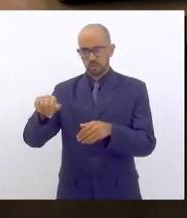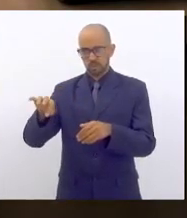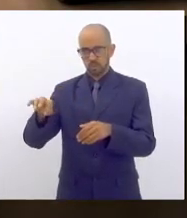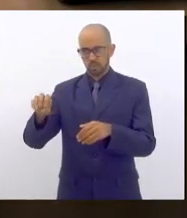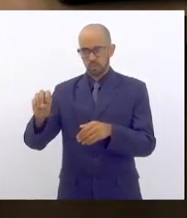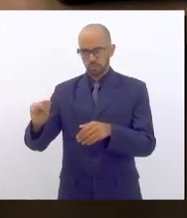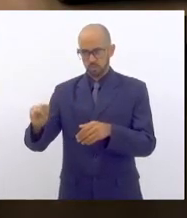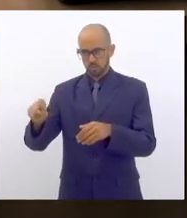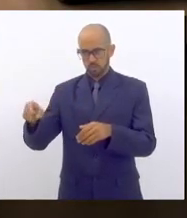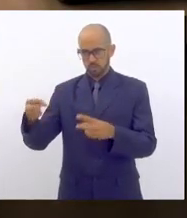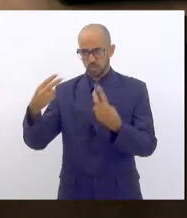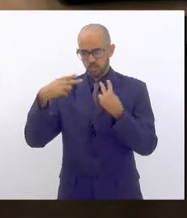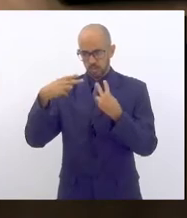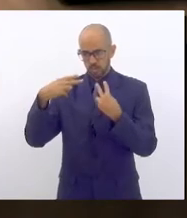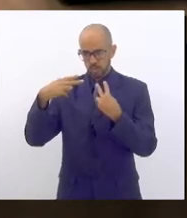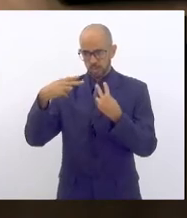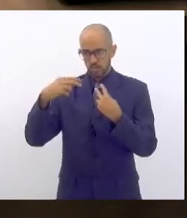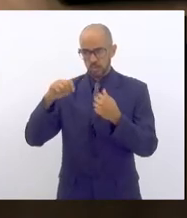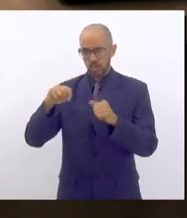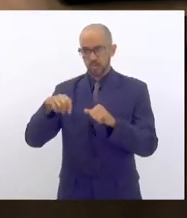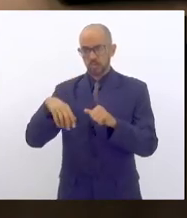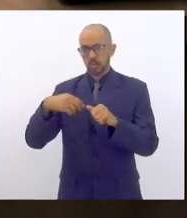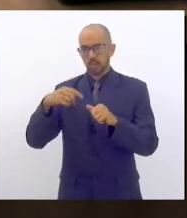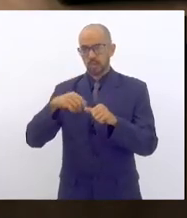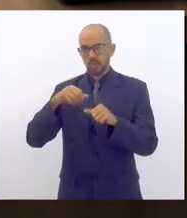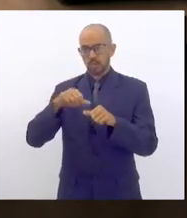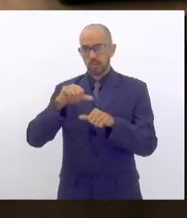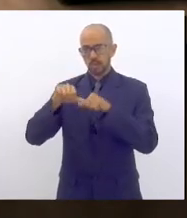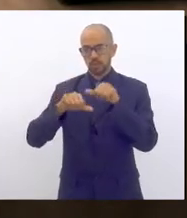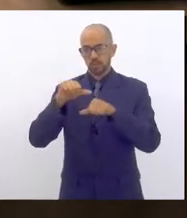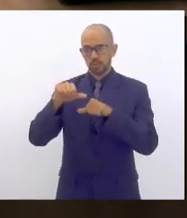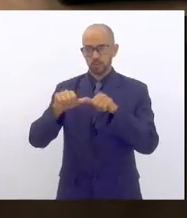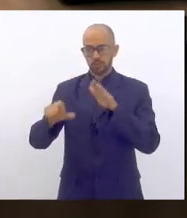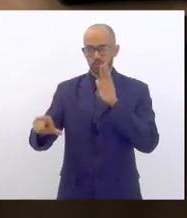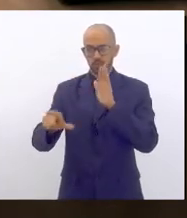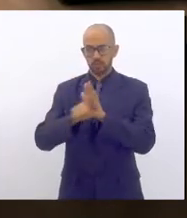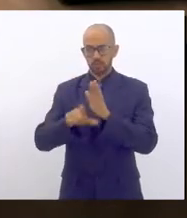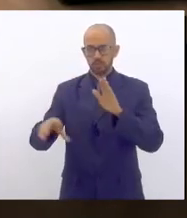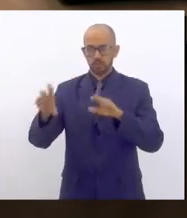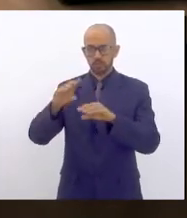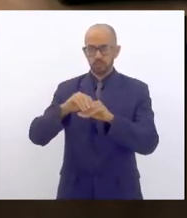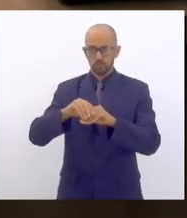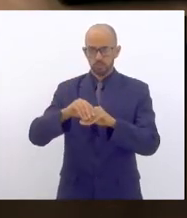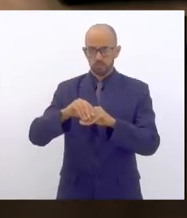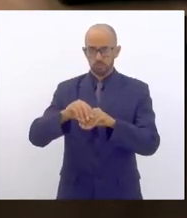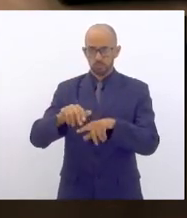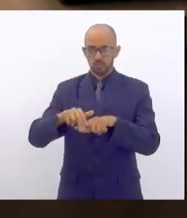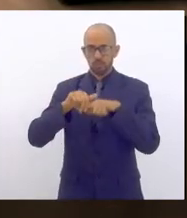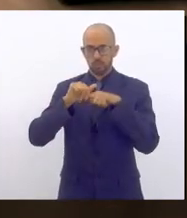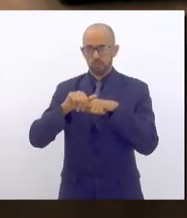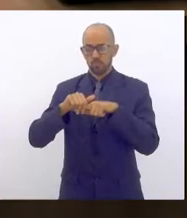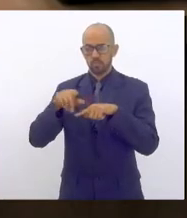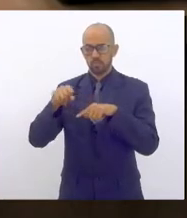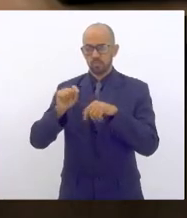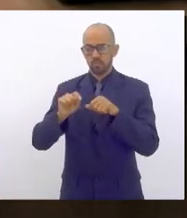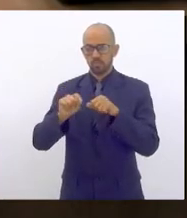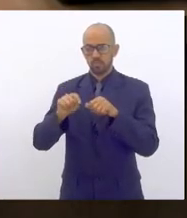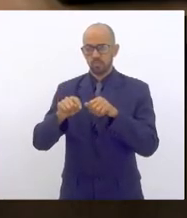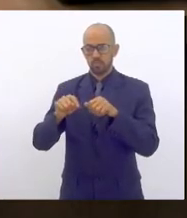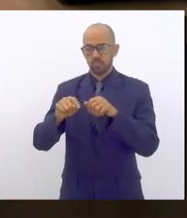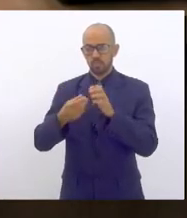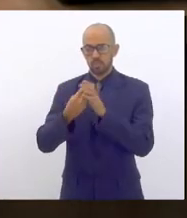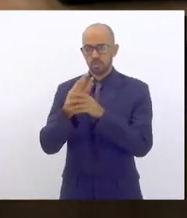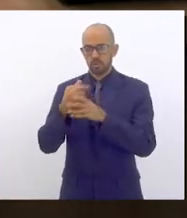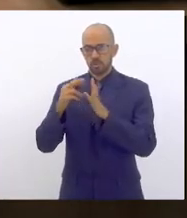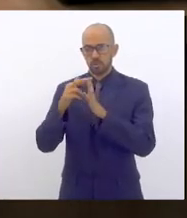que ele seja transformado em lei complementar, visto estar regulamentando o artigo,